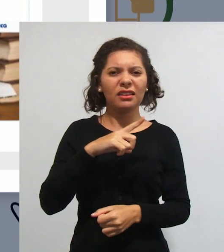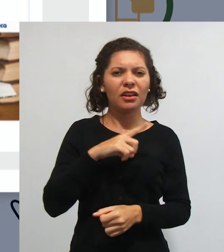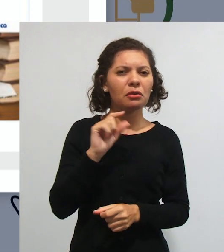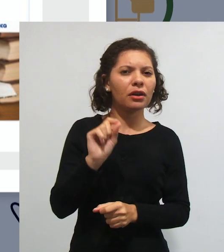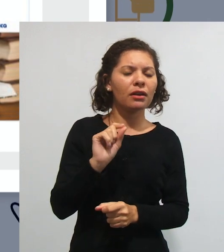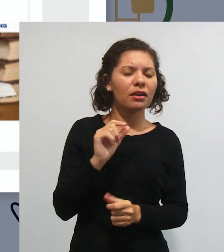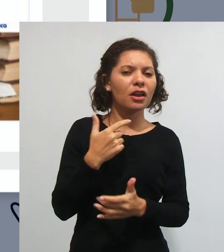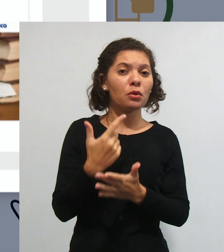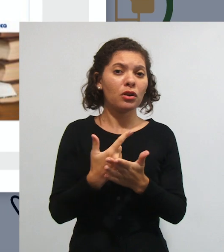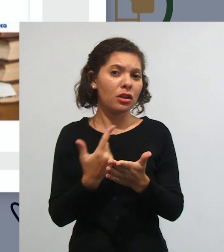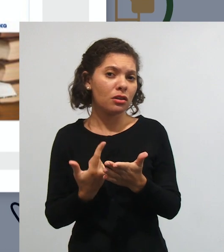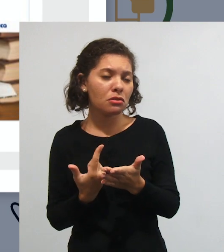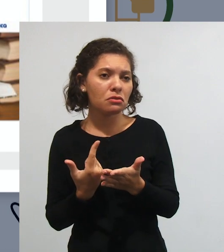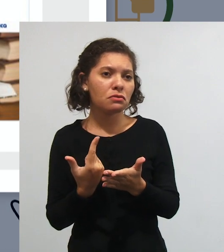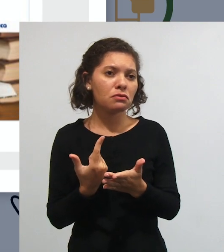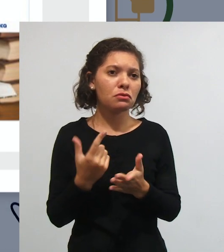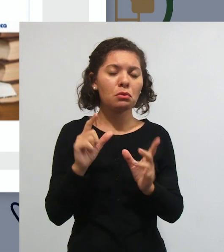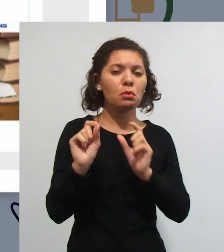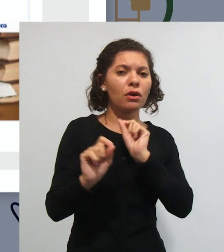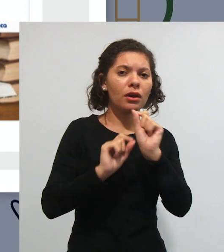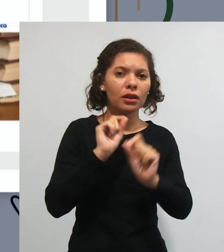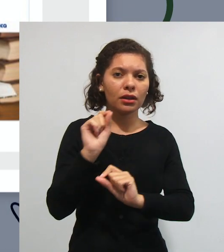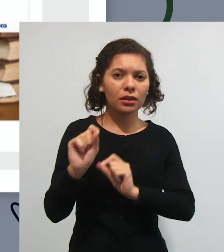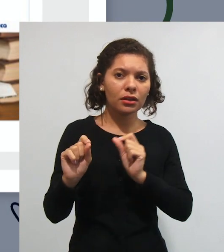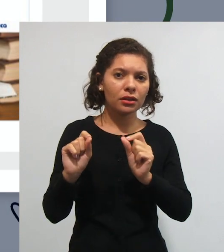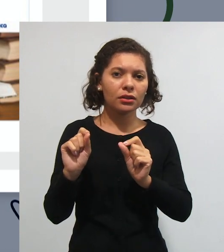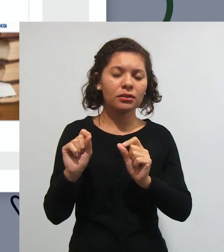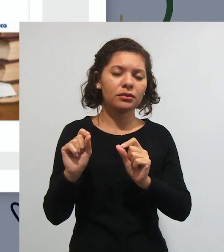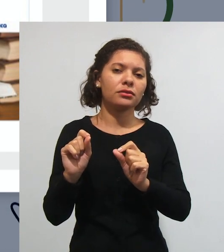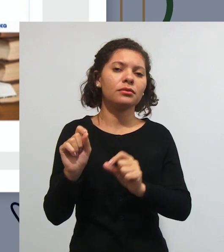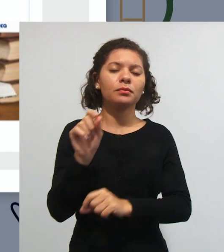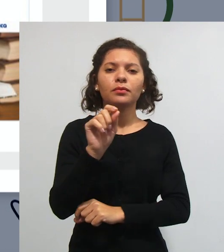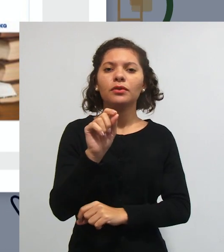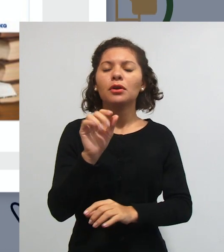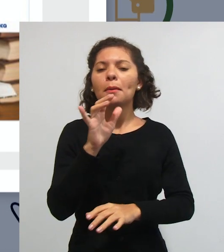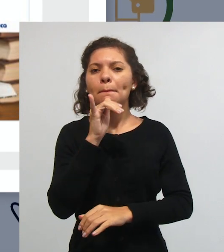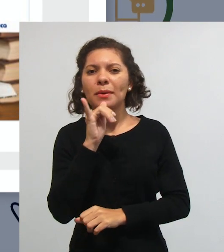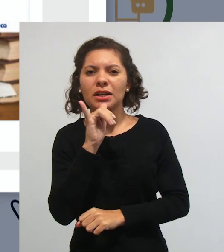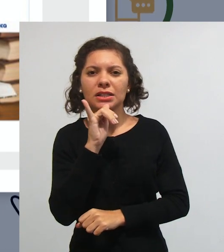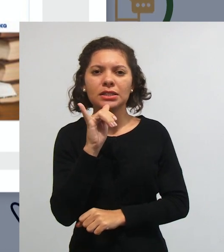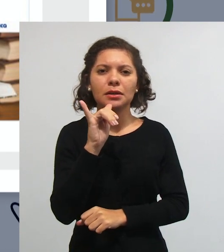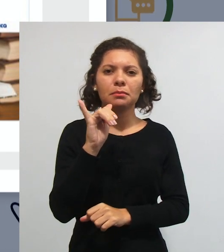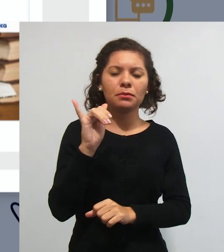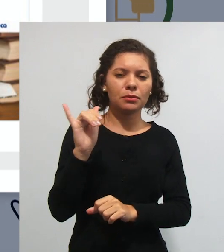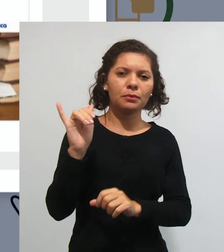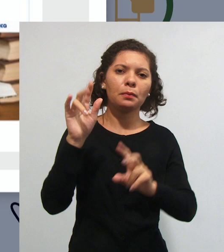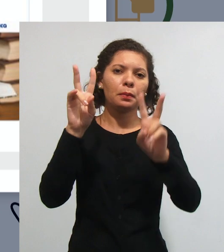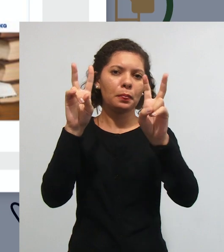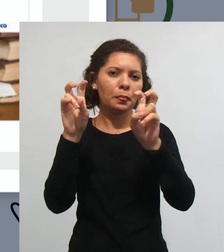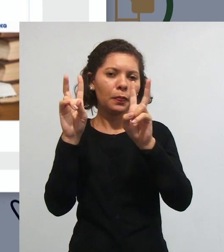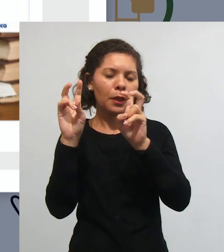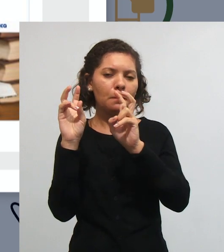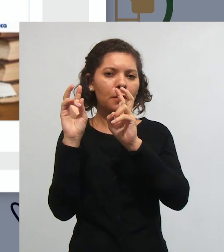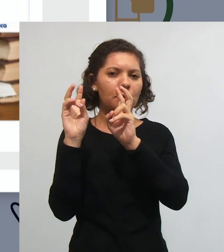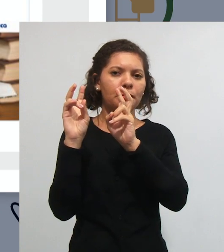livro com tantas páginas, utilizado para essa finalidade. Por exemplo, educação socioemocional,